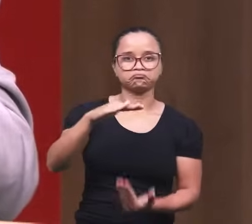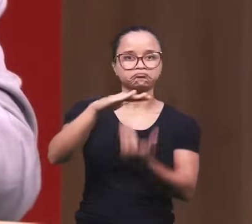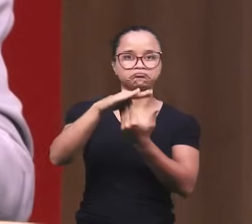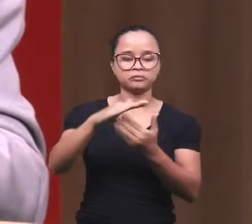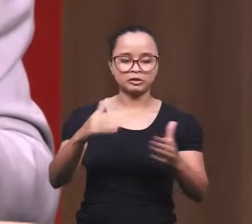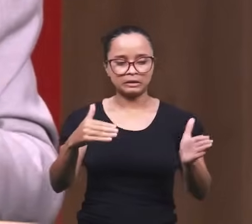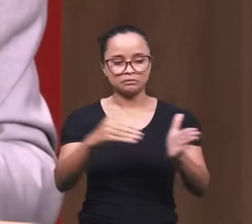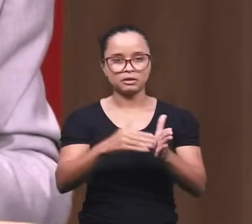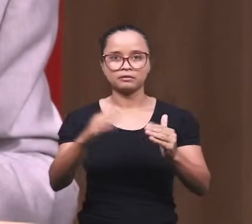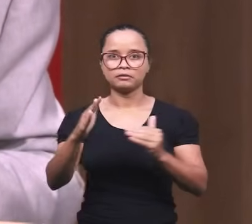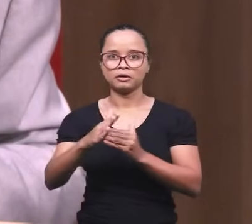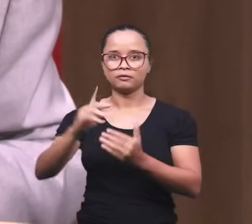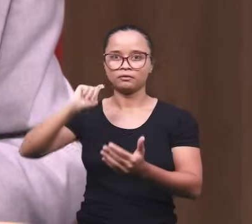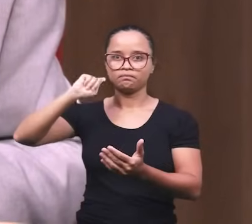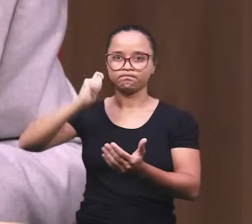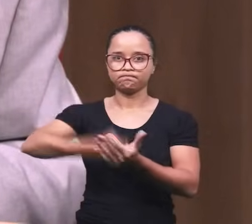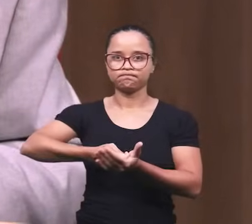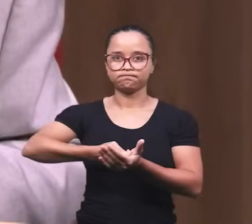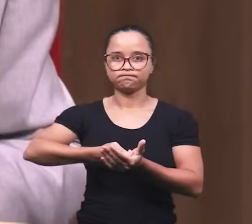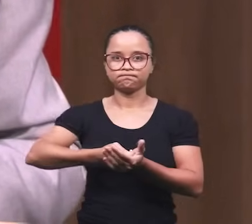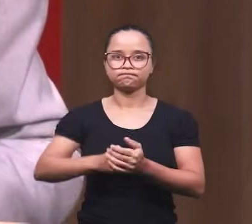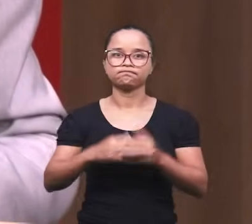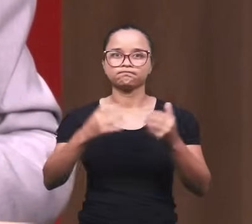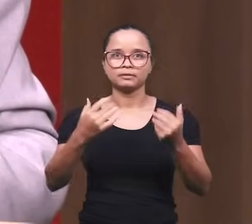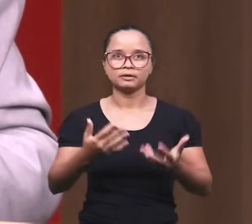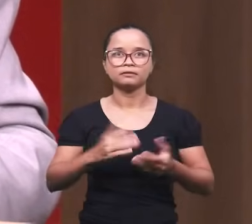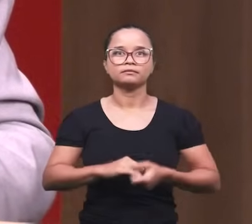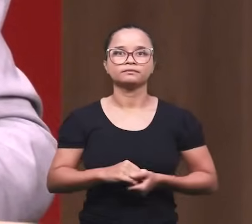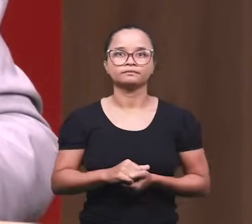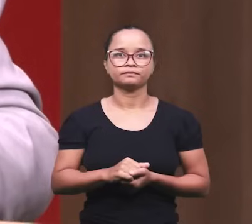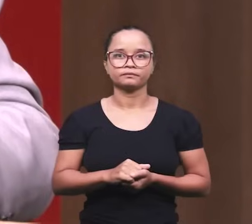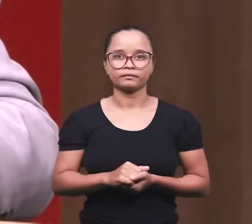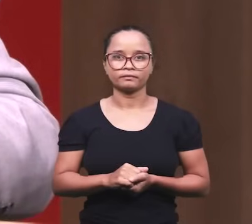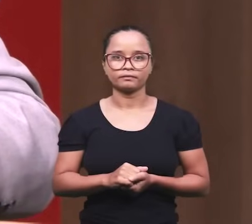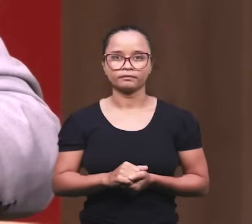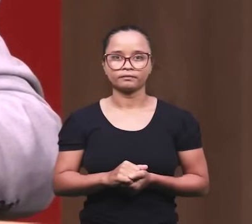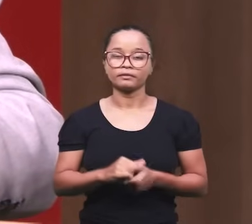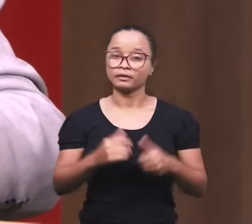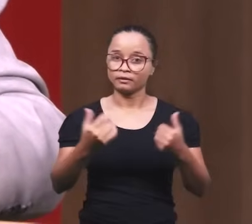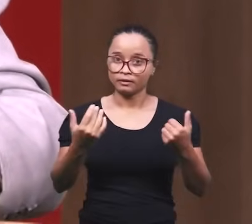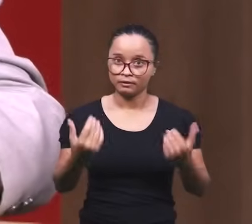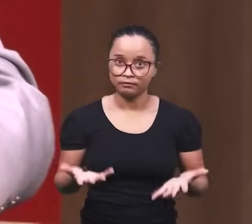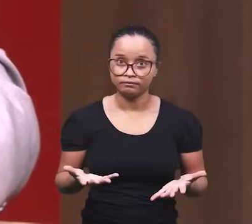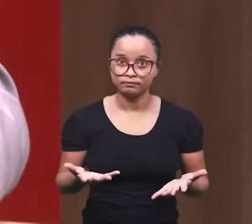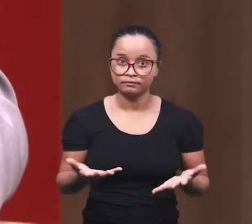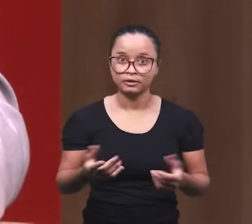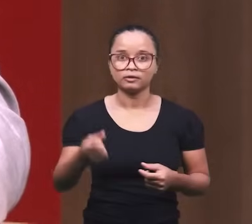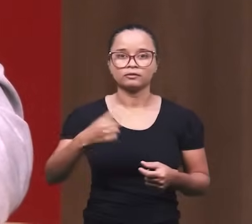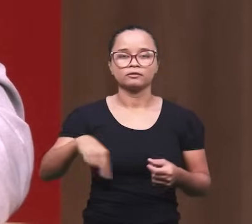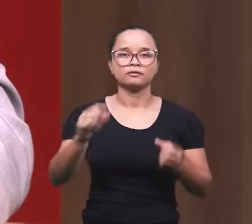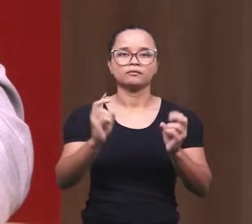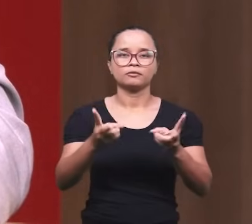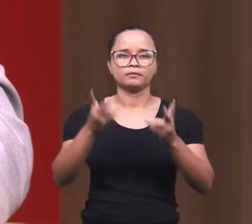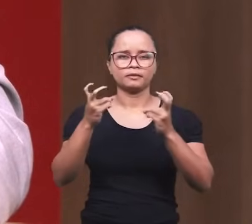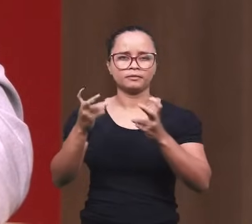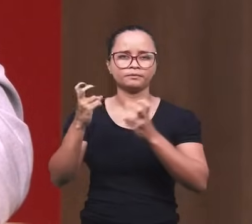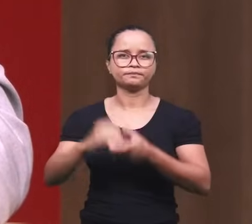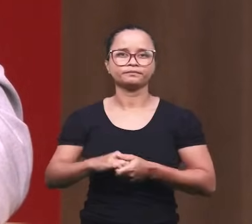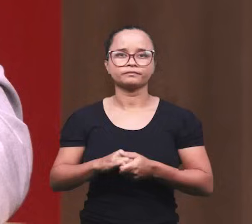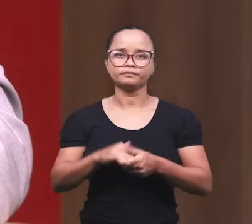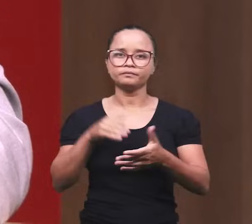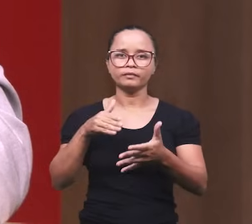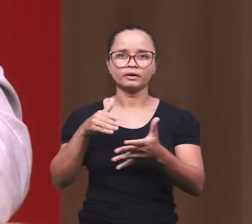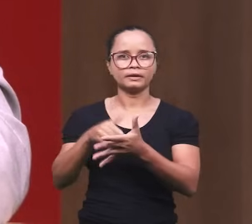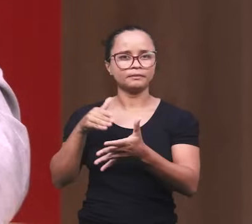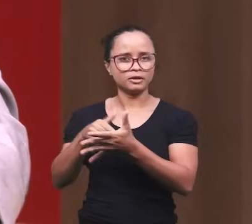que pelo qual o preço foi pago né Eu queria chegar nesse nesse ponto né então a gente vê que